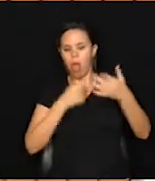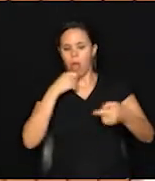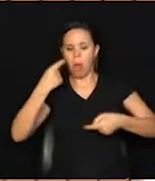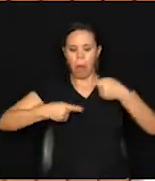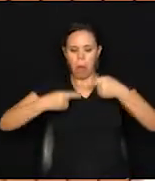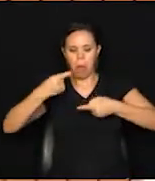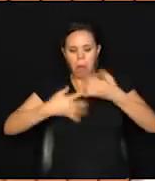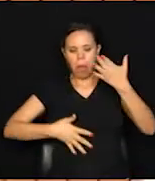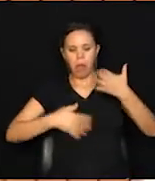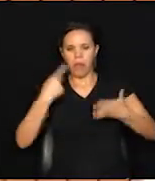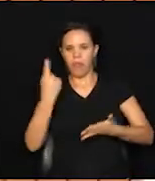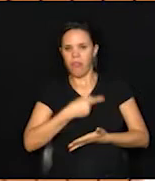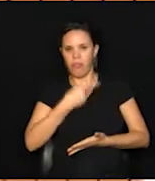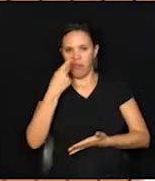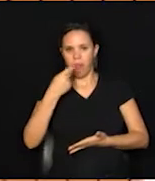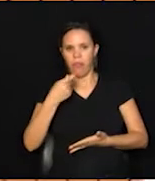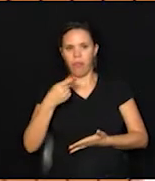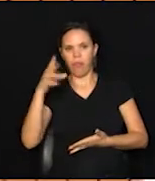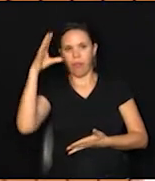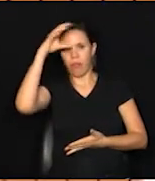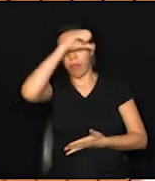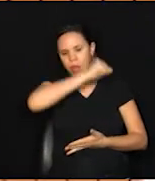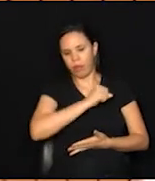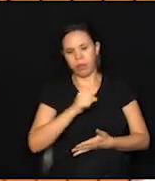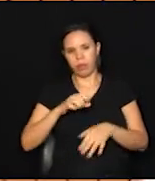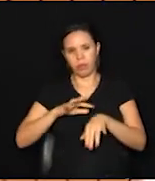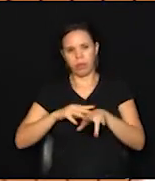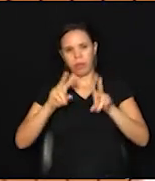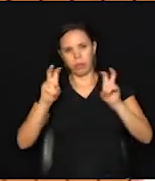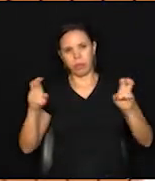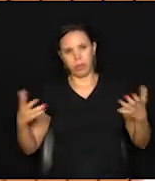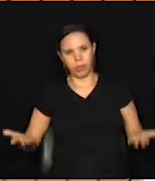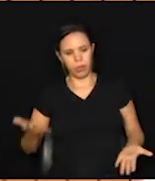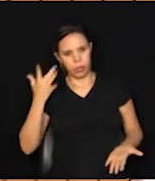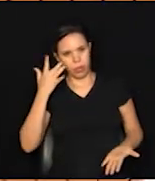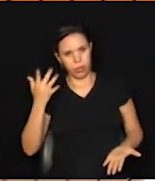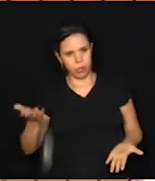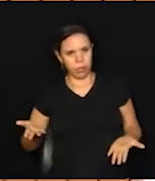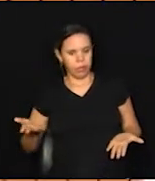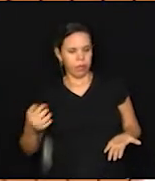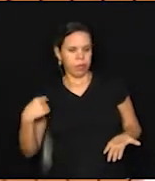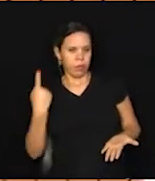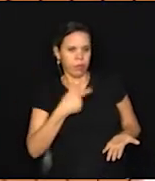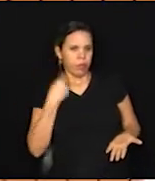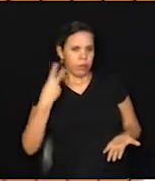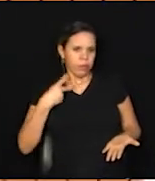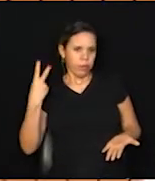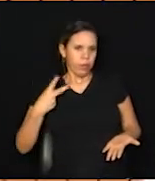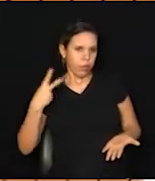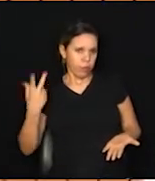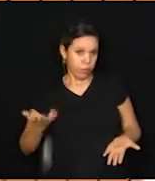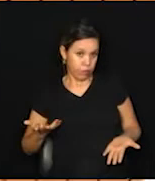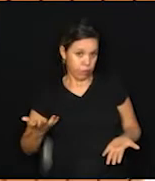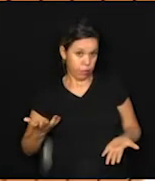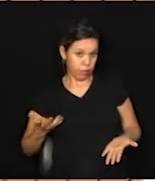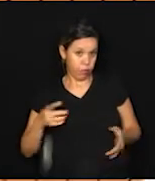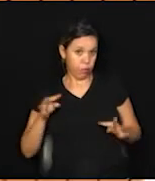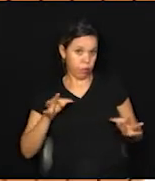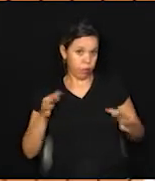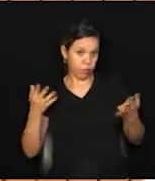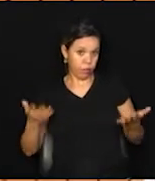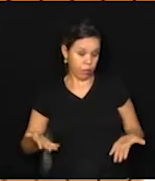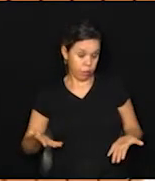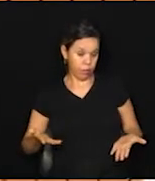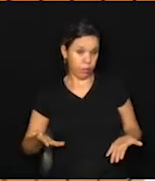ainda. Nós falamos aqui que é um grande aprendizado essa doença, mas eu acho que nós, vereadores, estamos tratando isso com